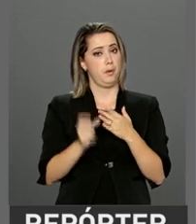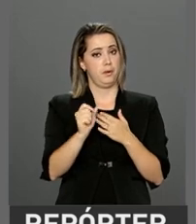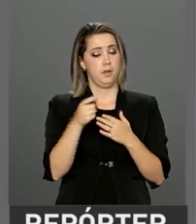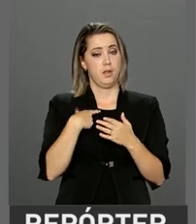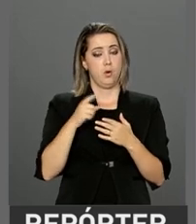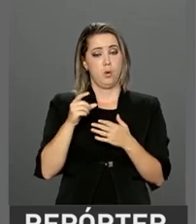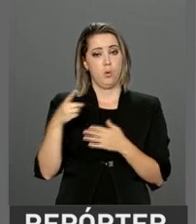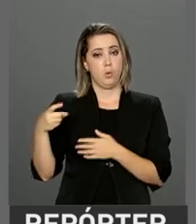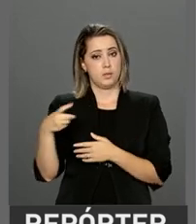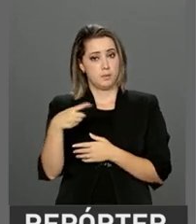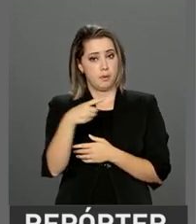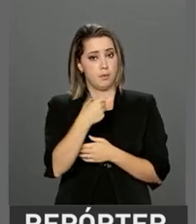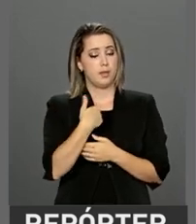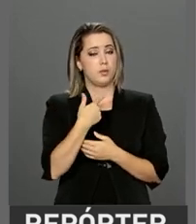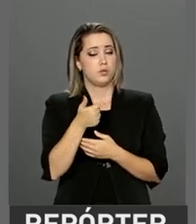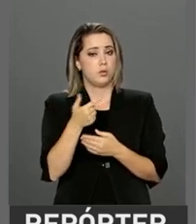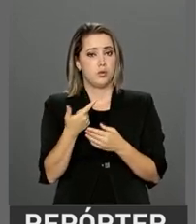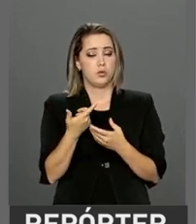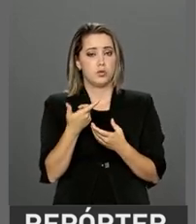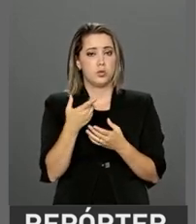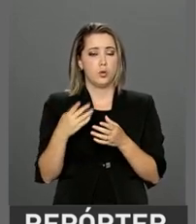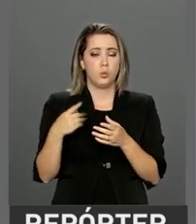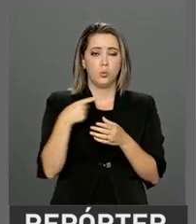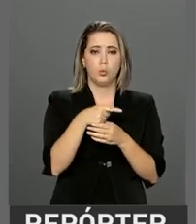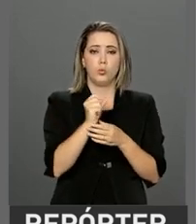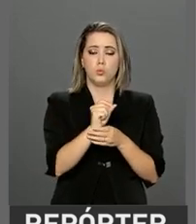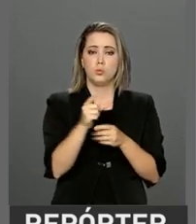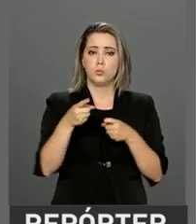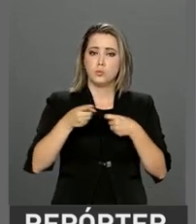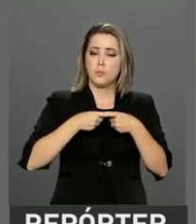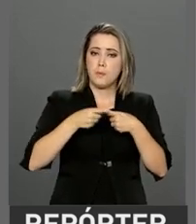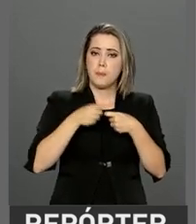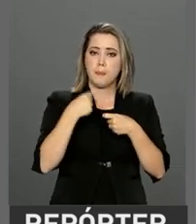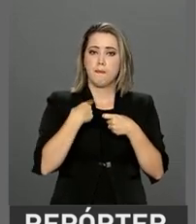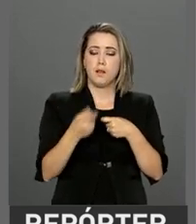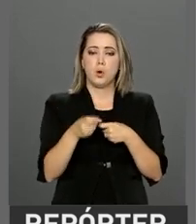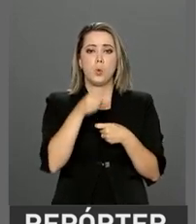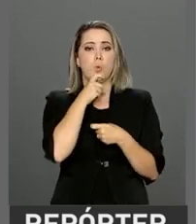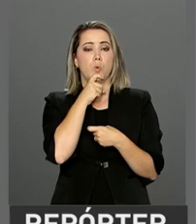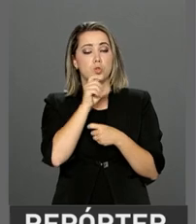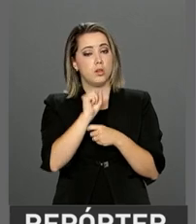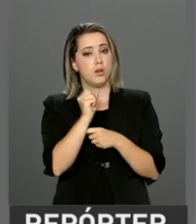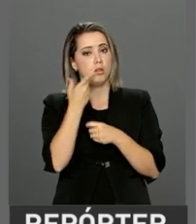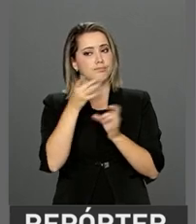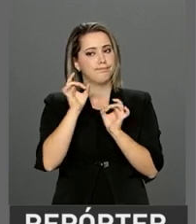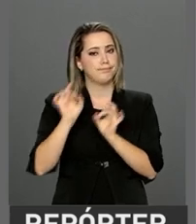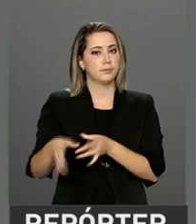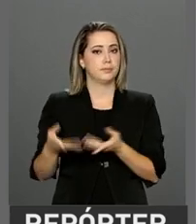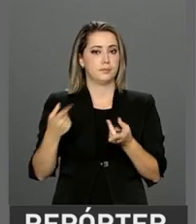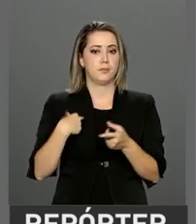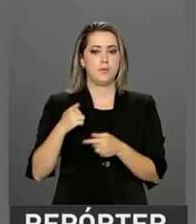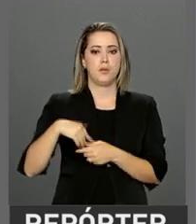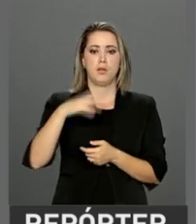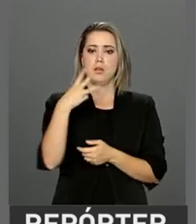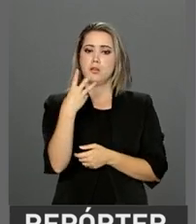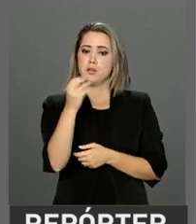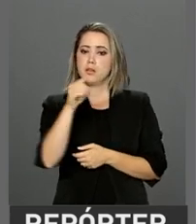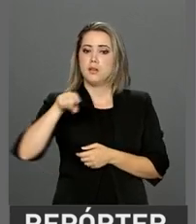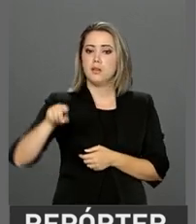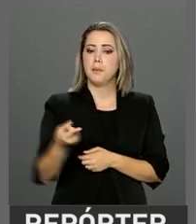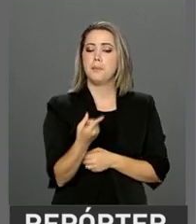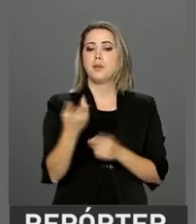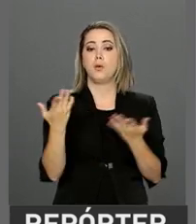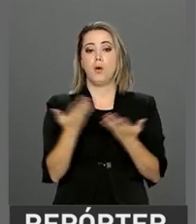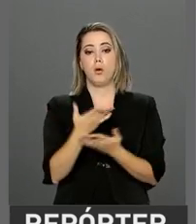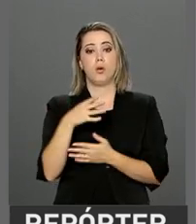são congelados ou descartados em 2012 Era cerca de 30.000 o número de embriões congelados no Brasil